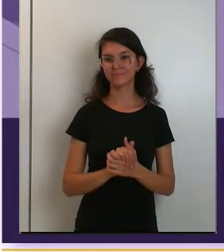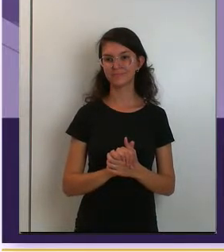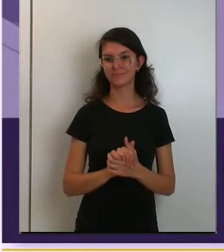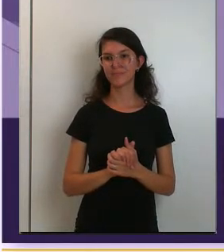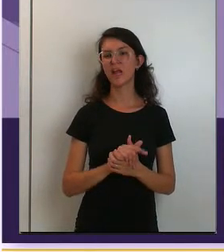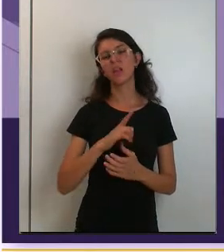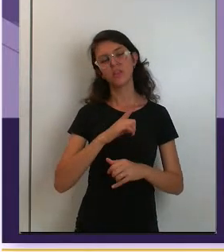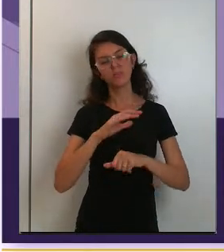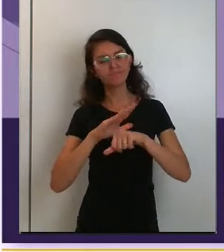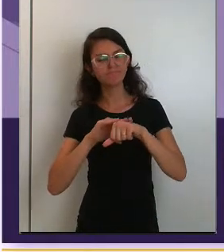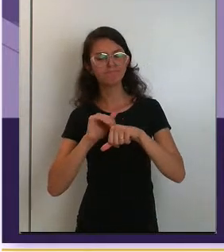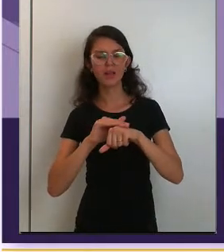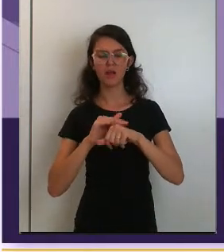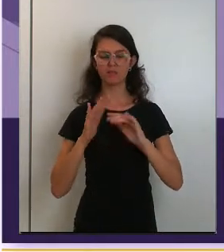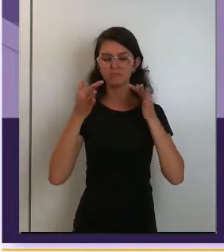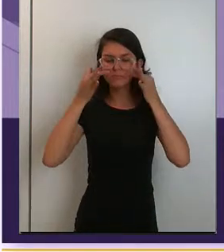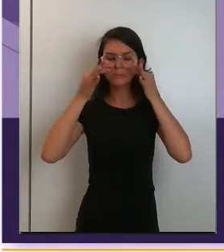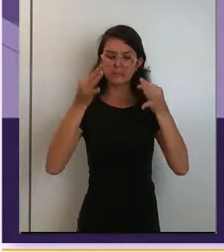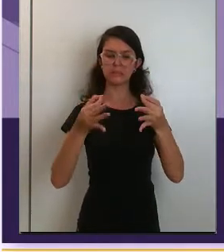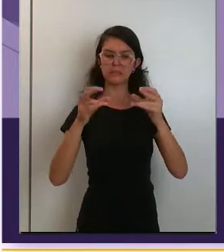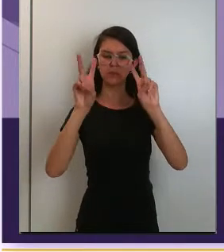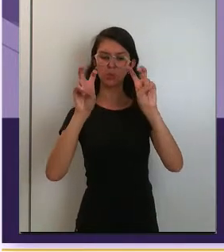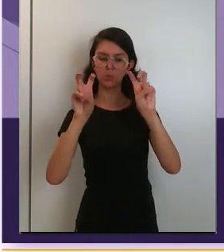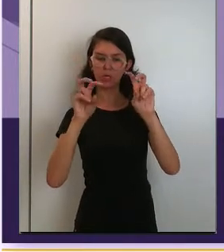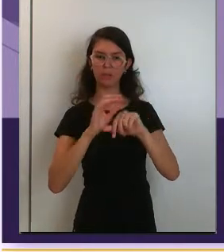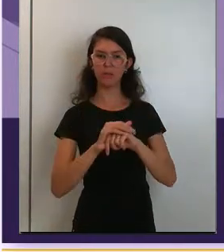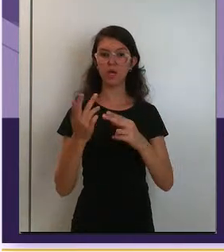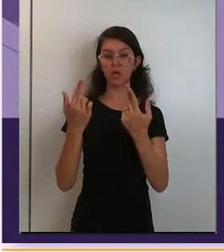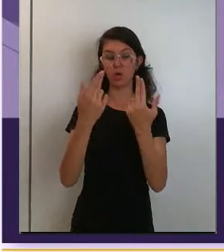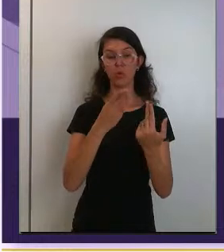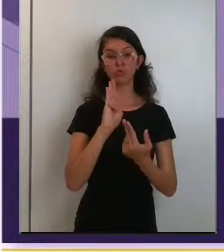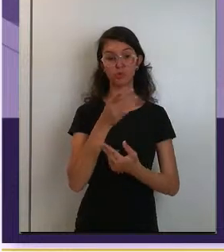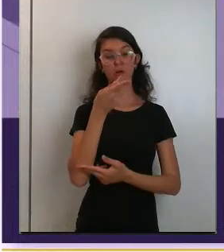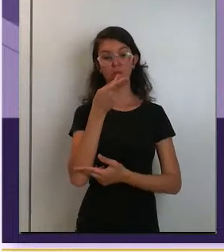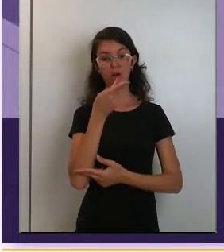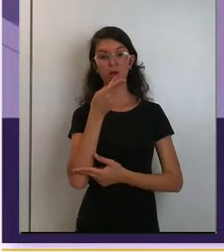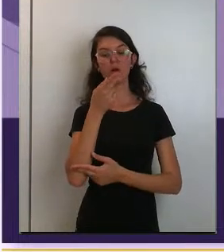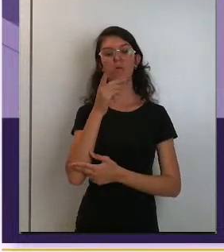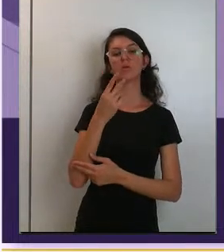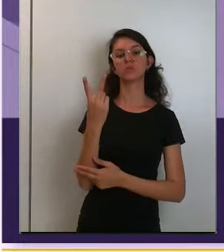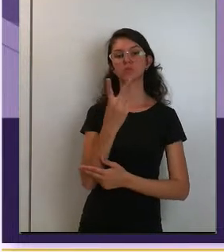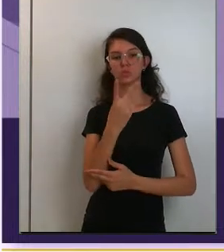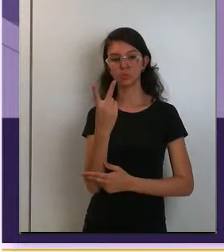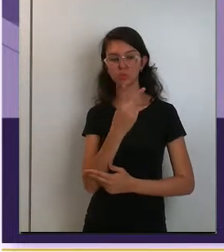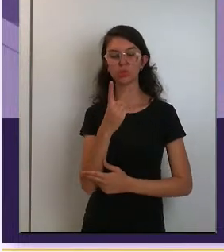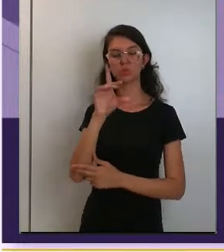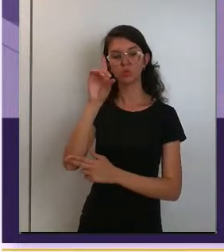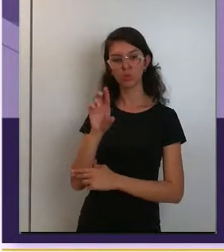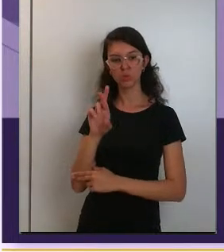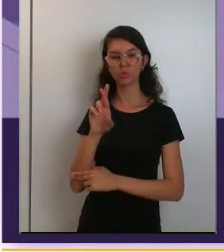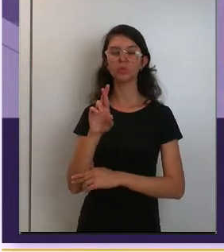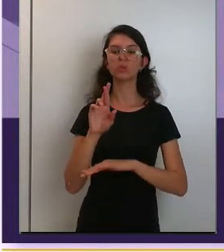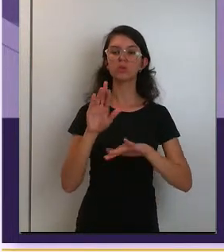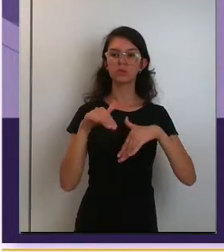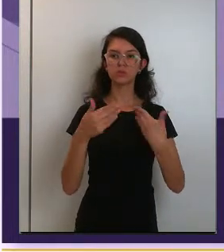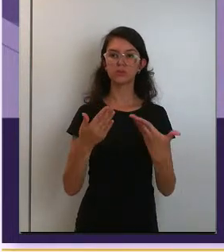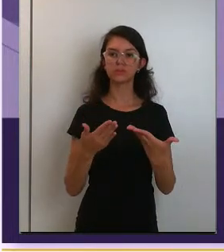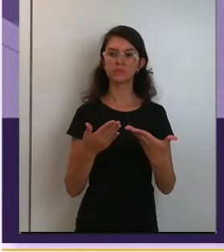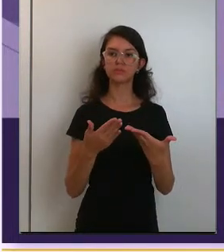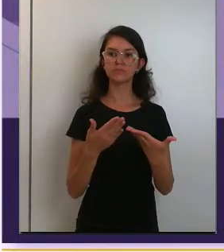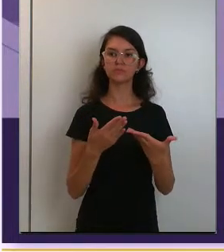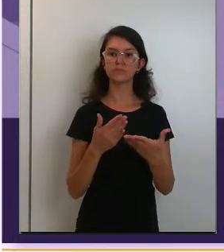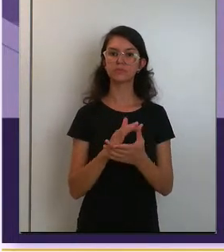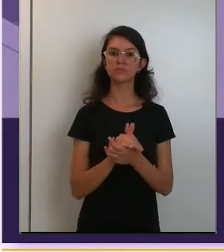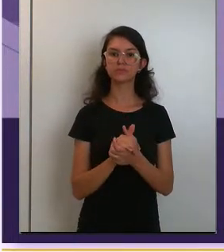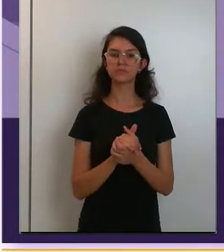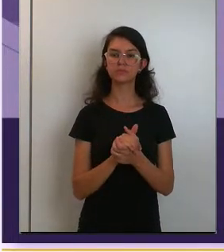um carinho especial, uma atenção especial a esse tema, que, como bem pontuado pelas doutoras Adriane Reis, pela doutora Márcia Camei Lopes